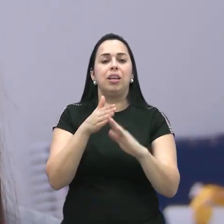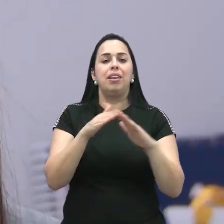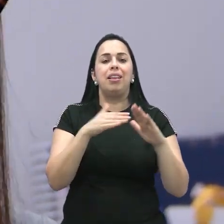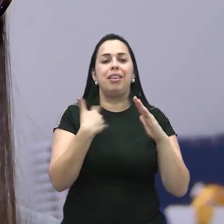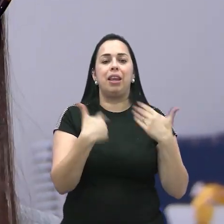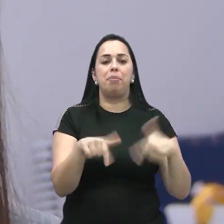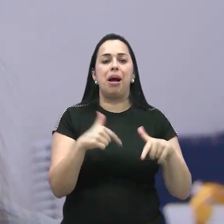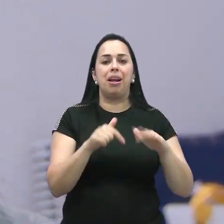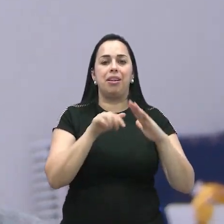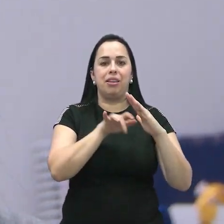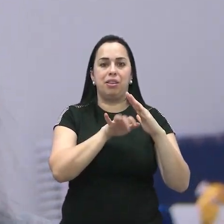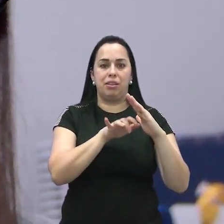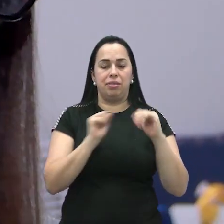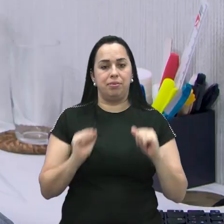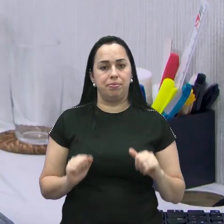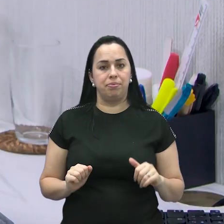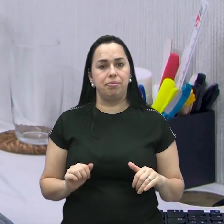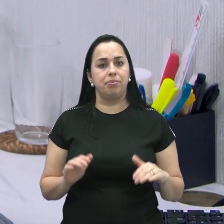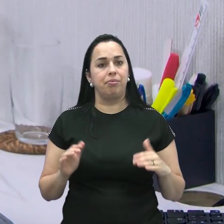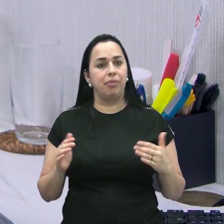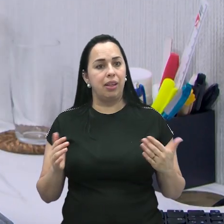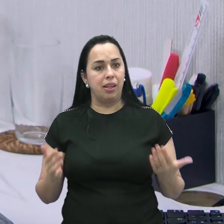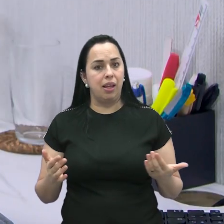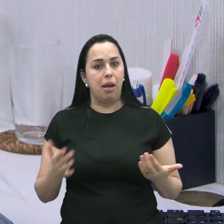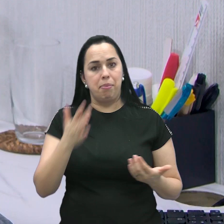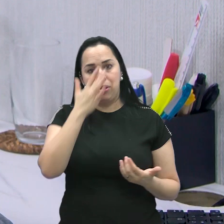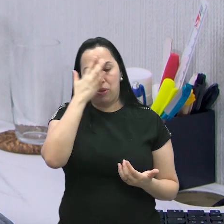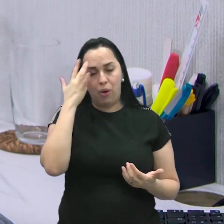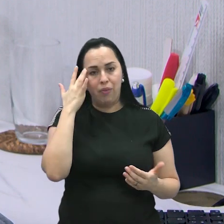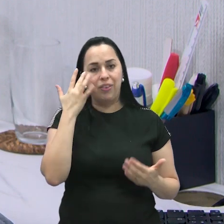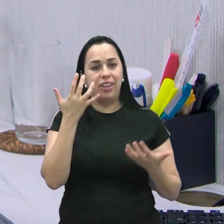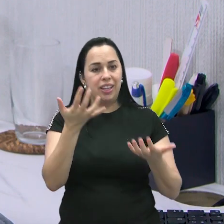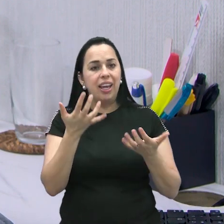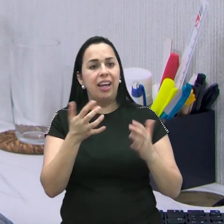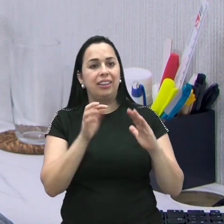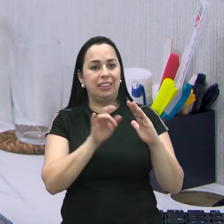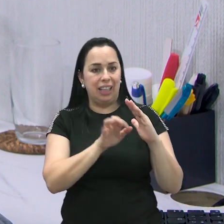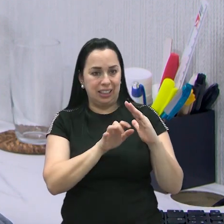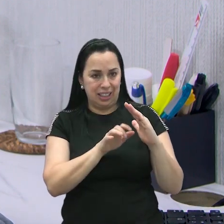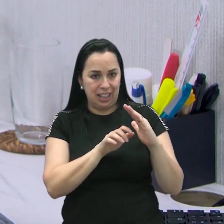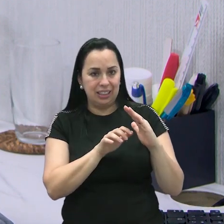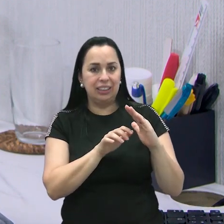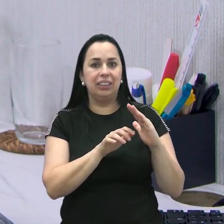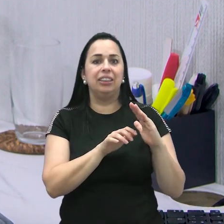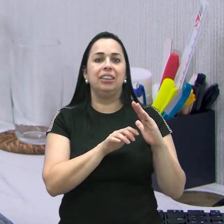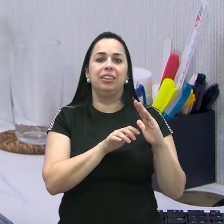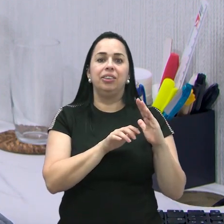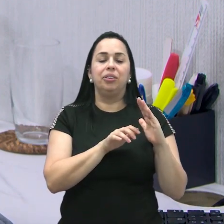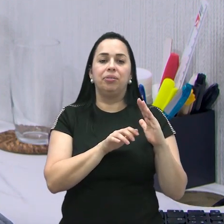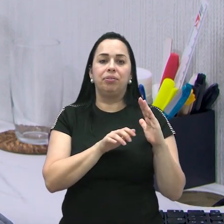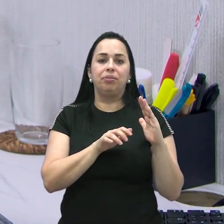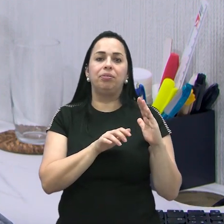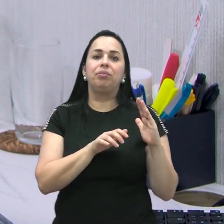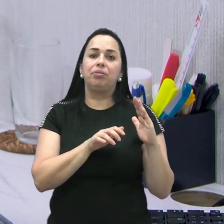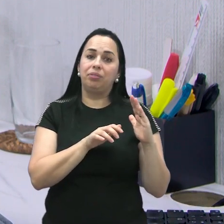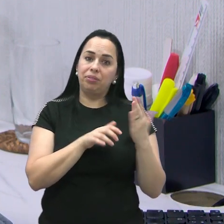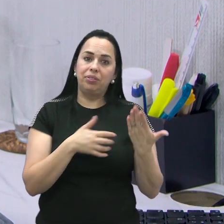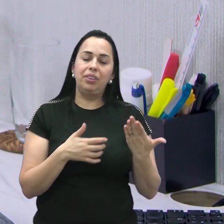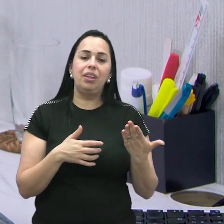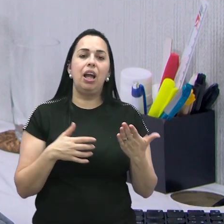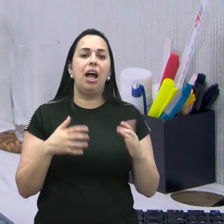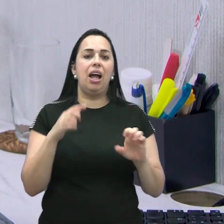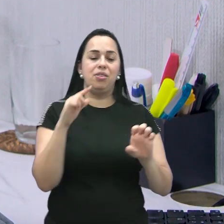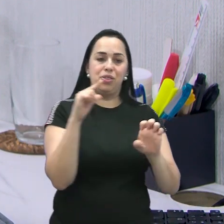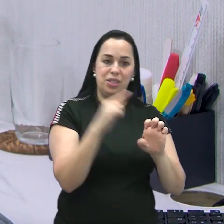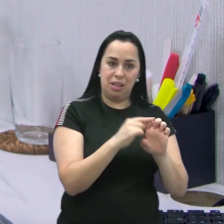e agora é uma opção. Buscando o trabalho home office, atendendo essa demanda,